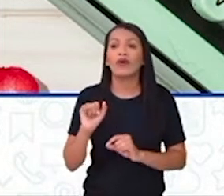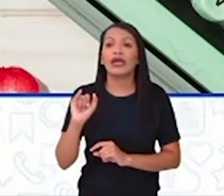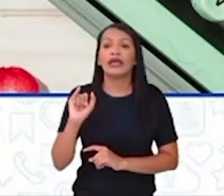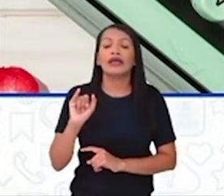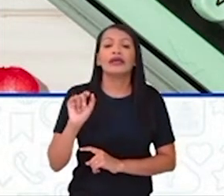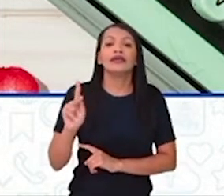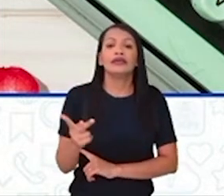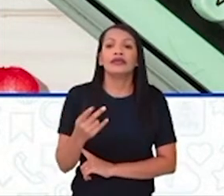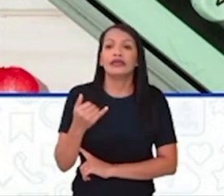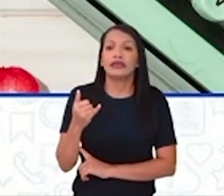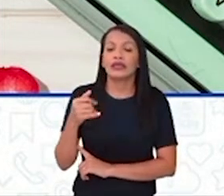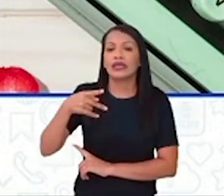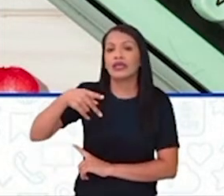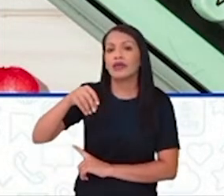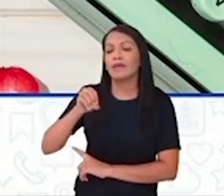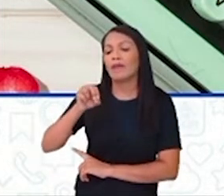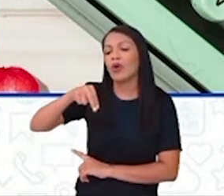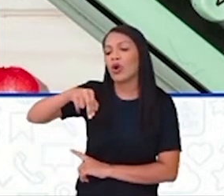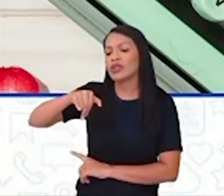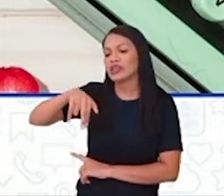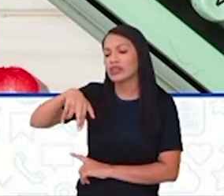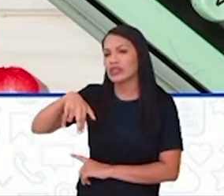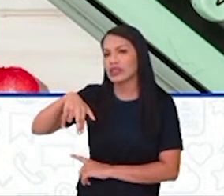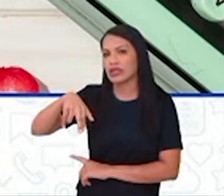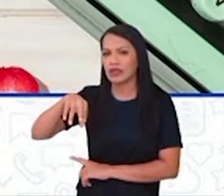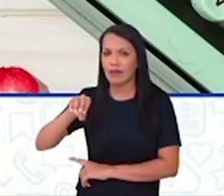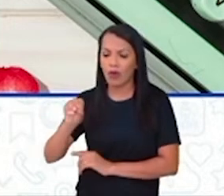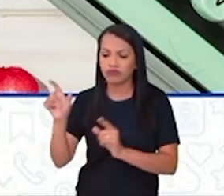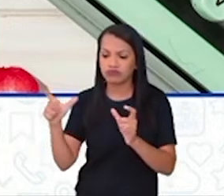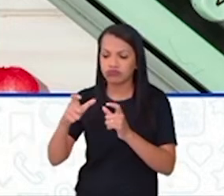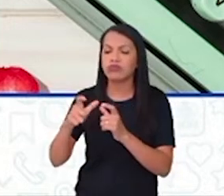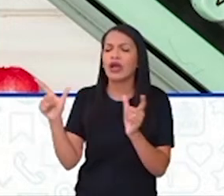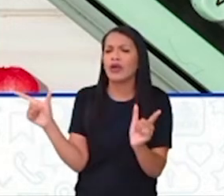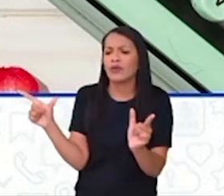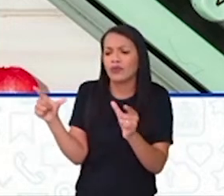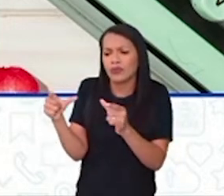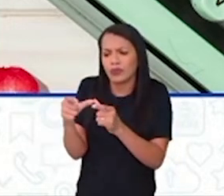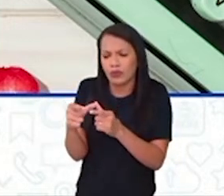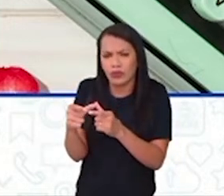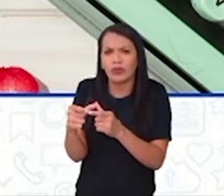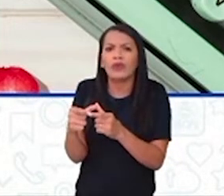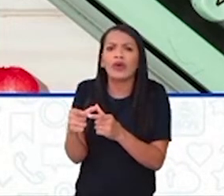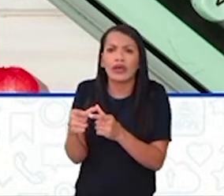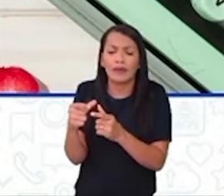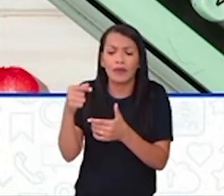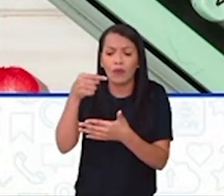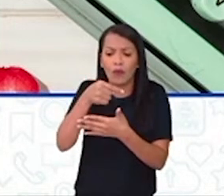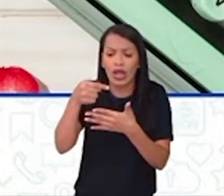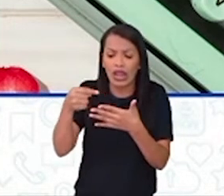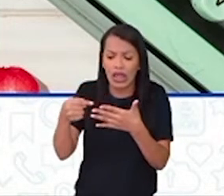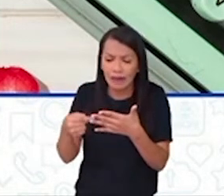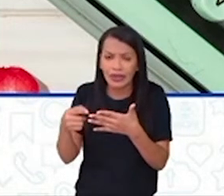amplo. Então, hipo é menor, hiper é maior. Então, quando eu digo que é um hipônimo, é um elemento de